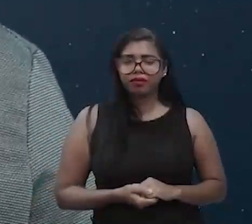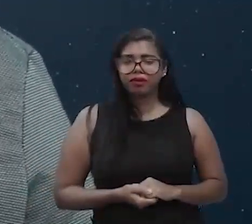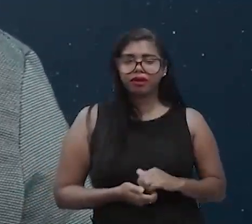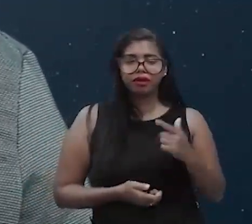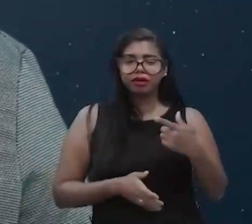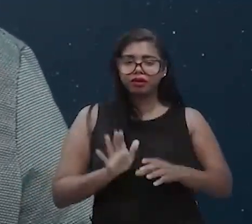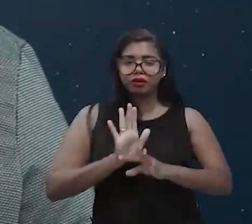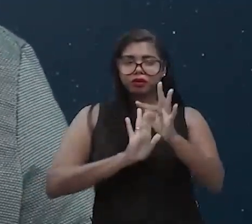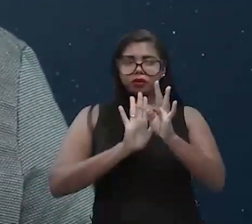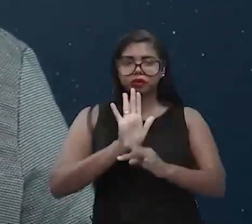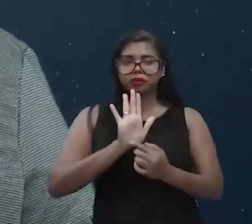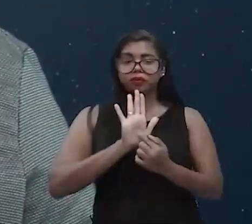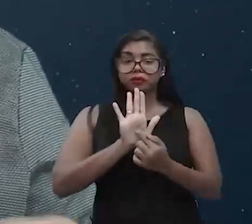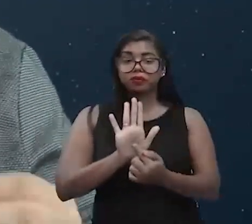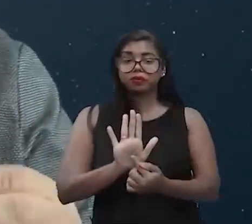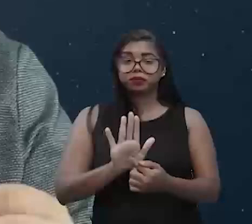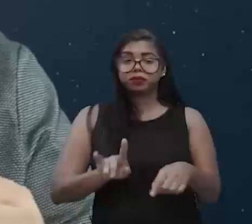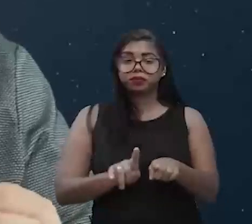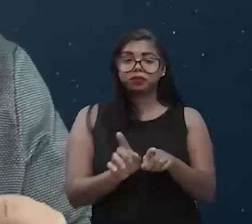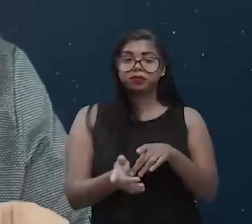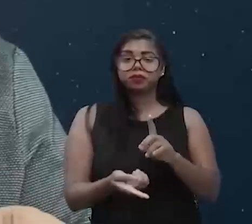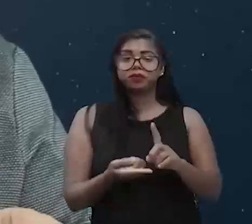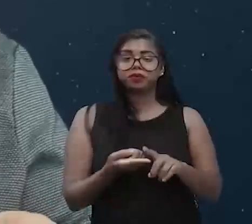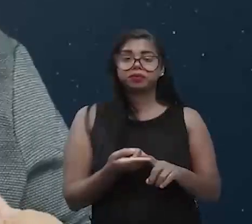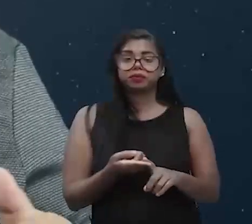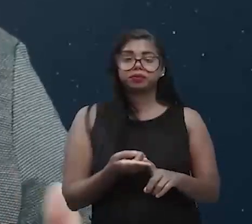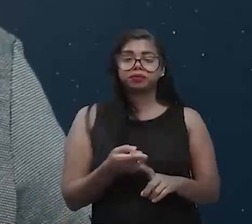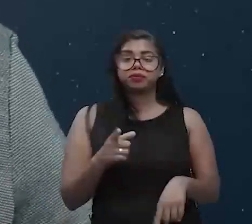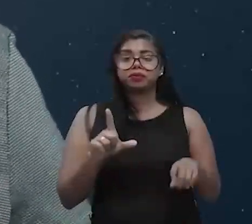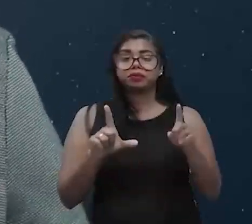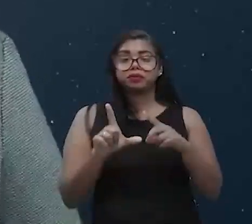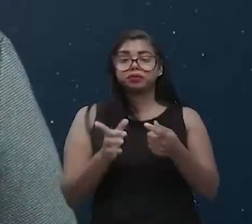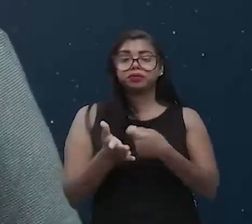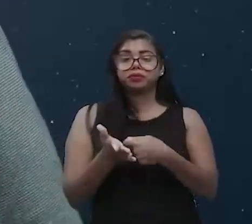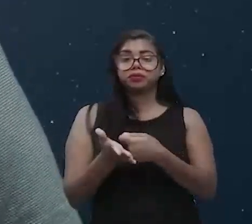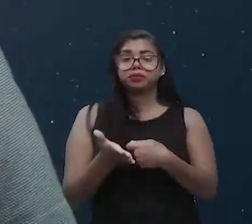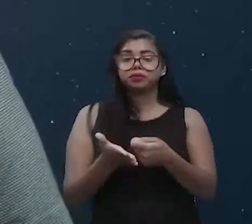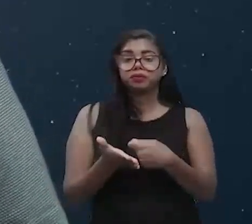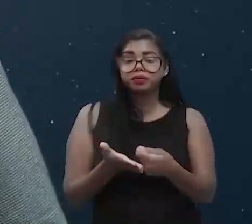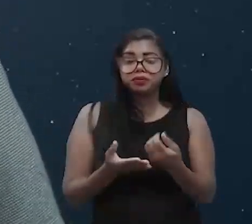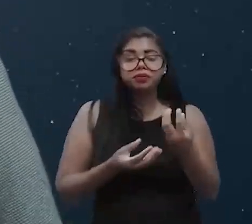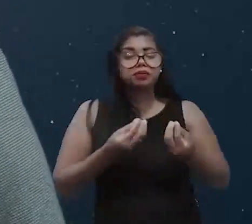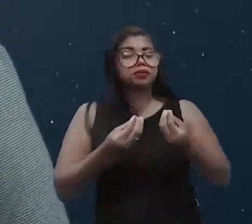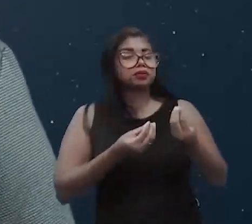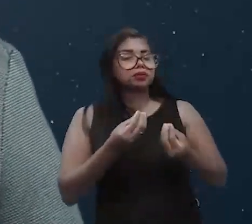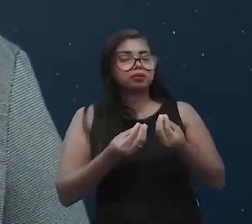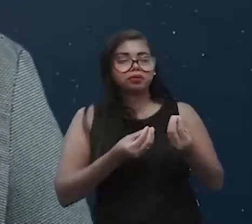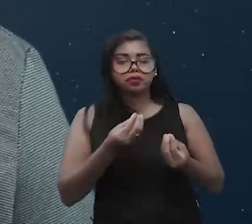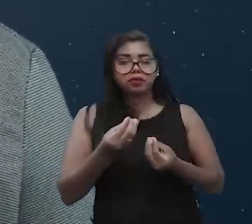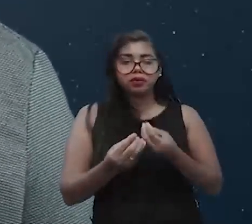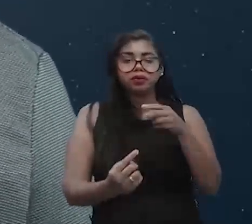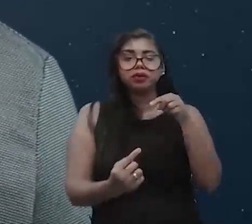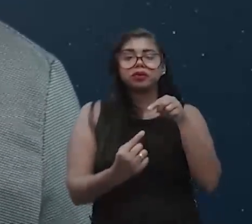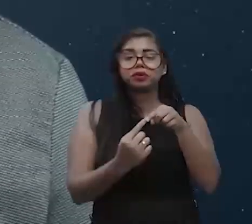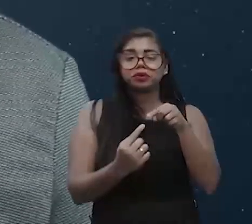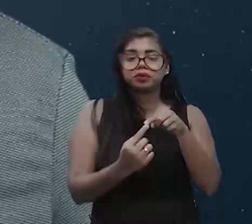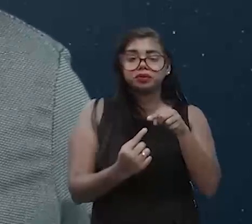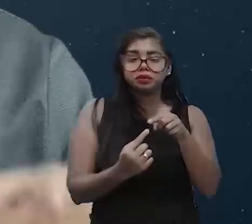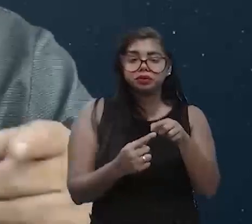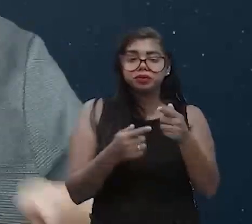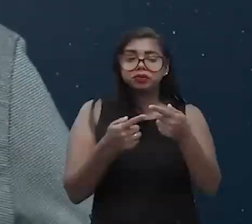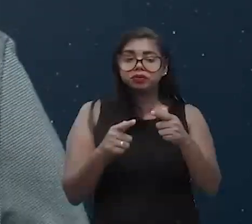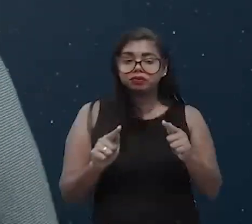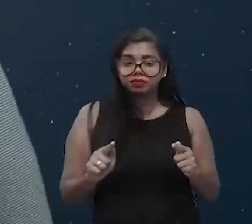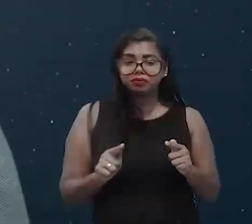também, não é? Então vai depender muito do interlocutor e do conhecimento também, né,